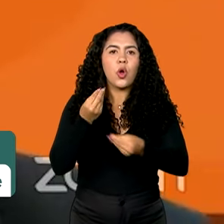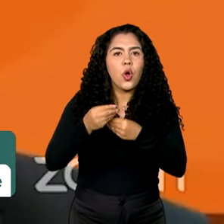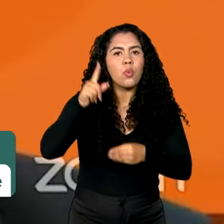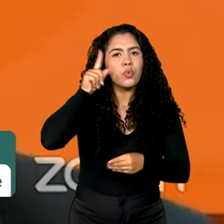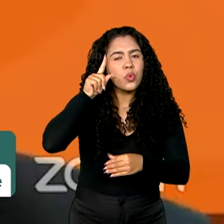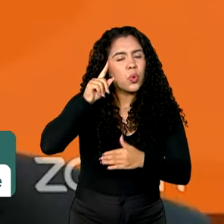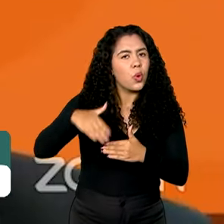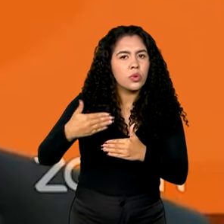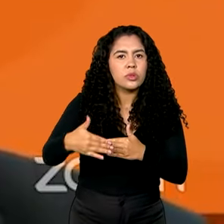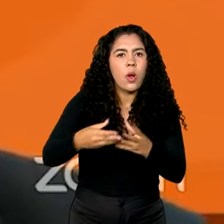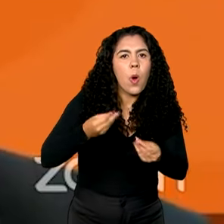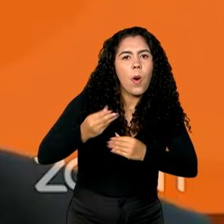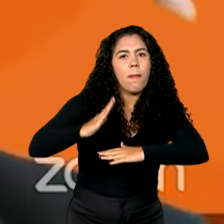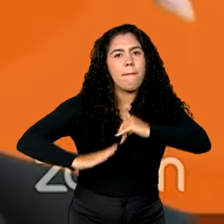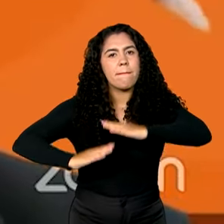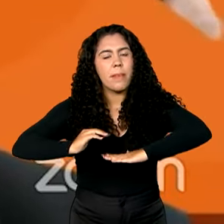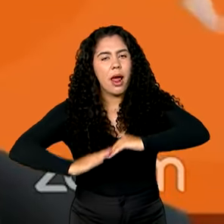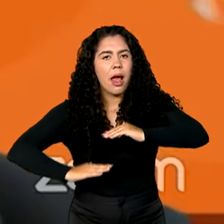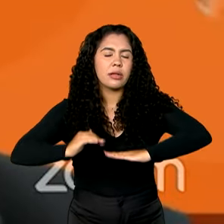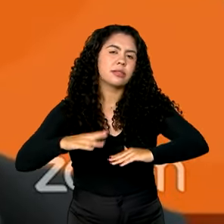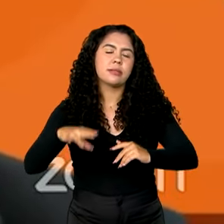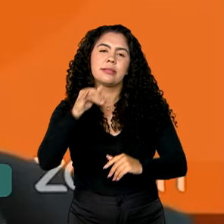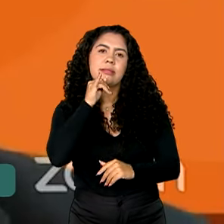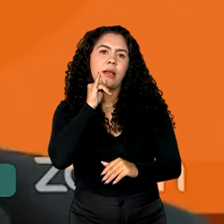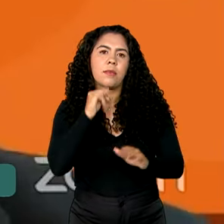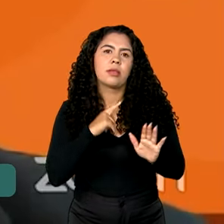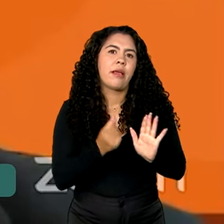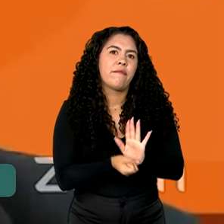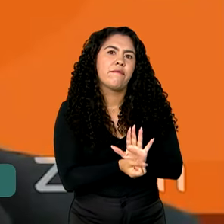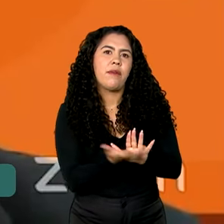das nossas práticas, né? São vários exemplos,